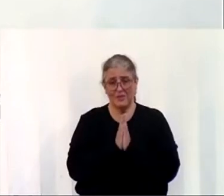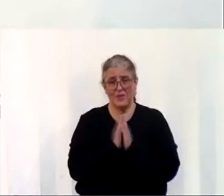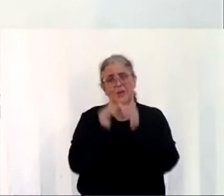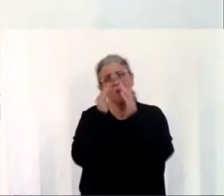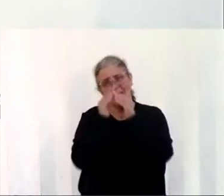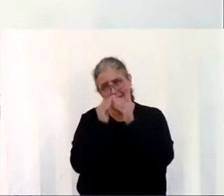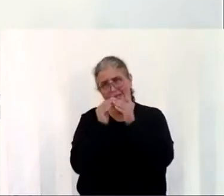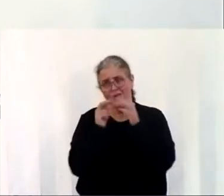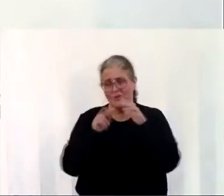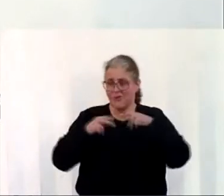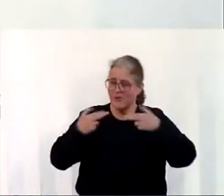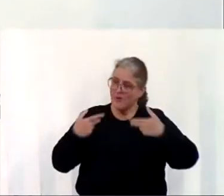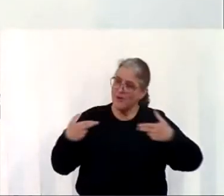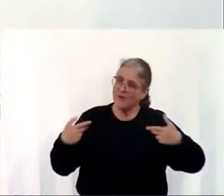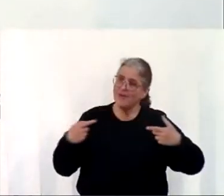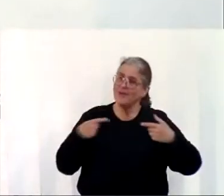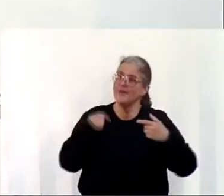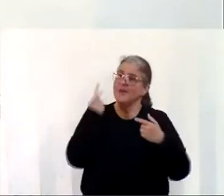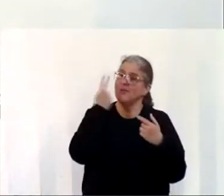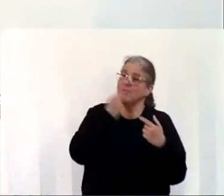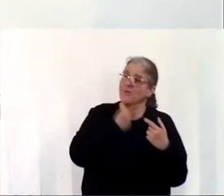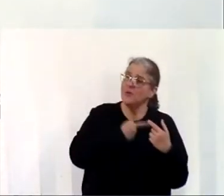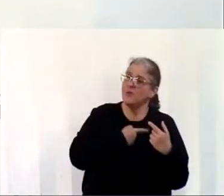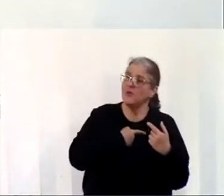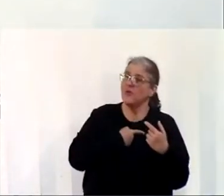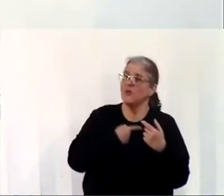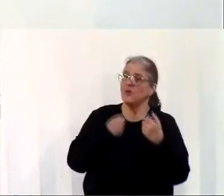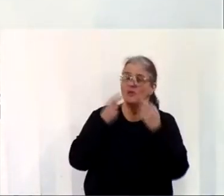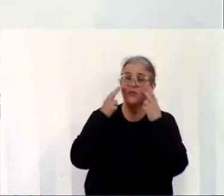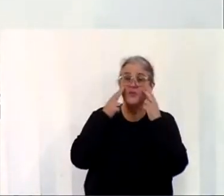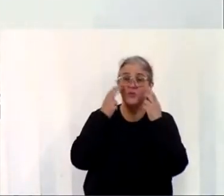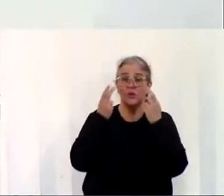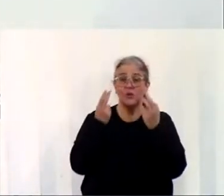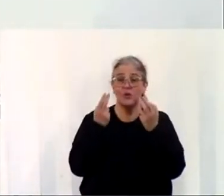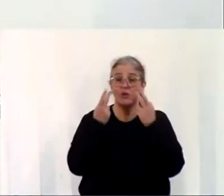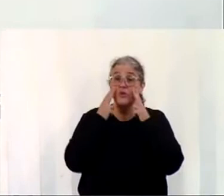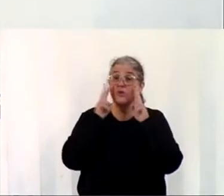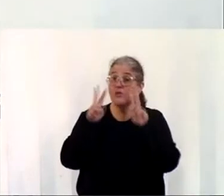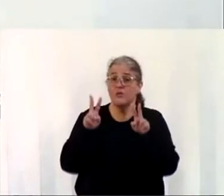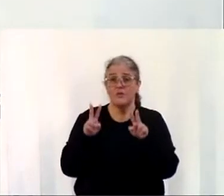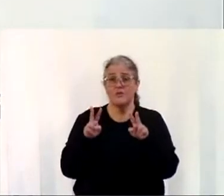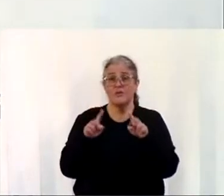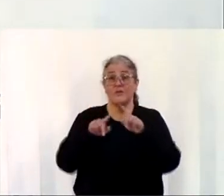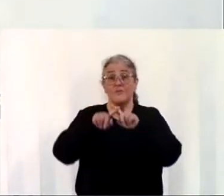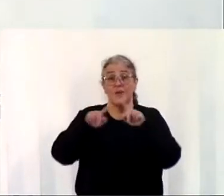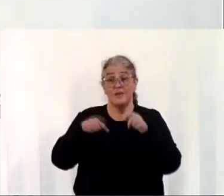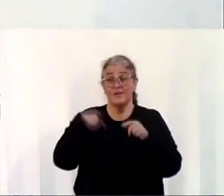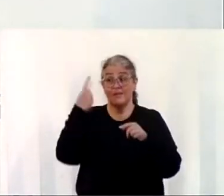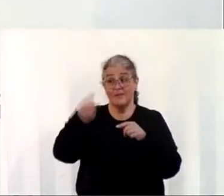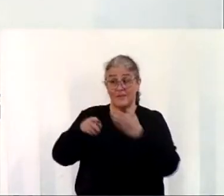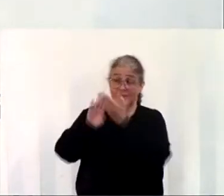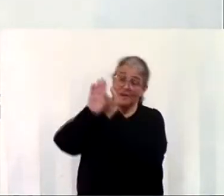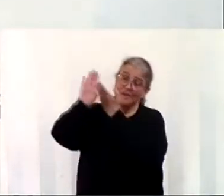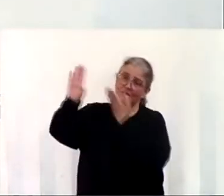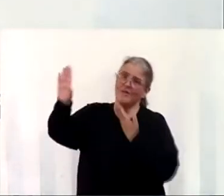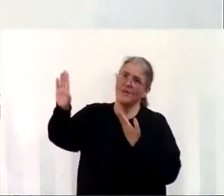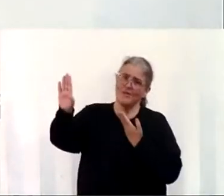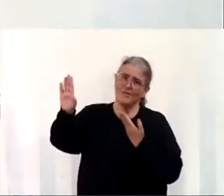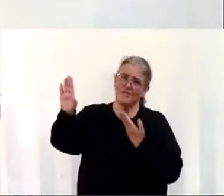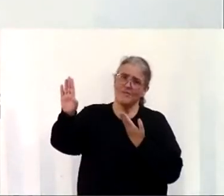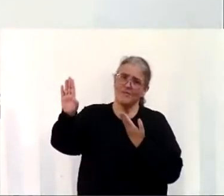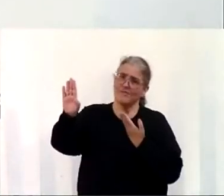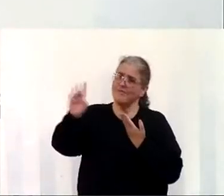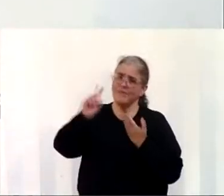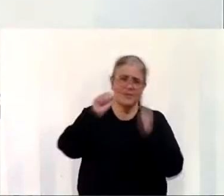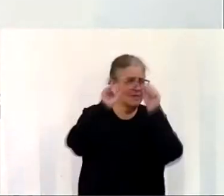olhos são bênçãos, mas ao final nos afastam de Deus, não é bênção, é